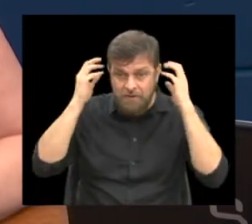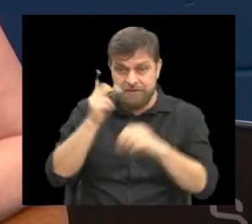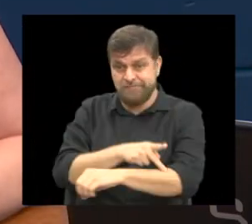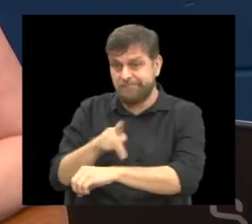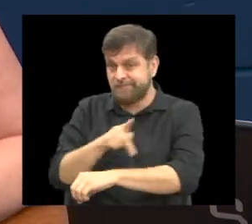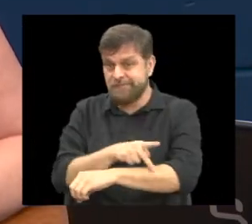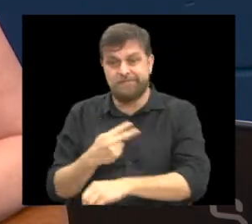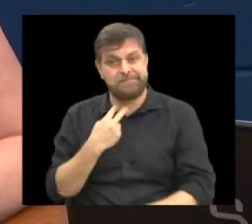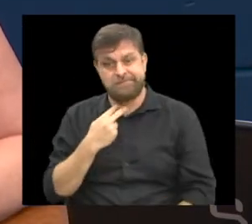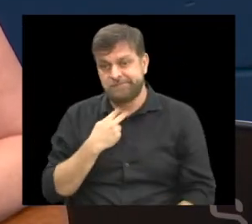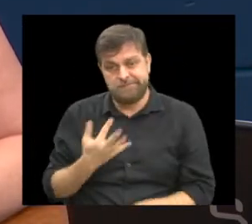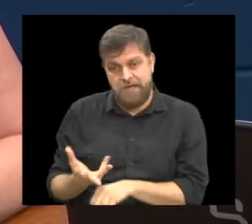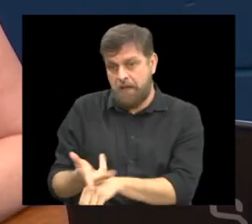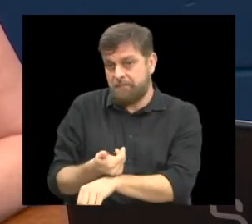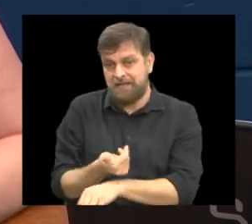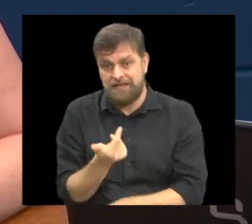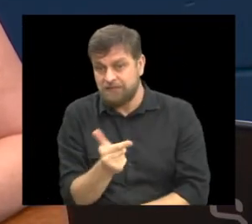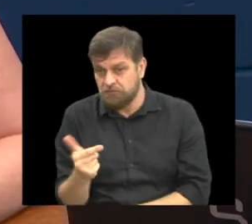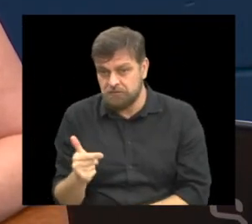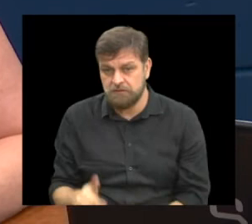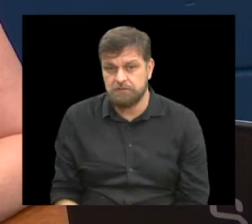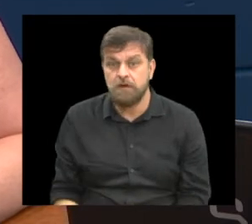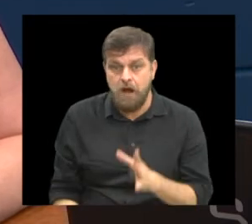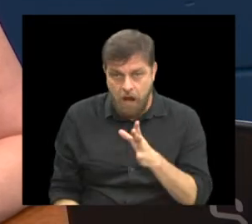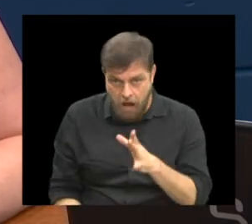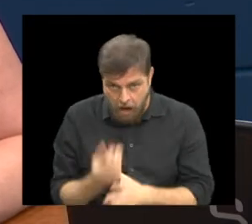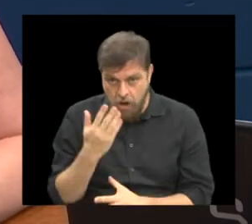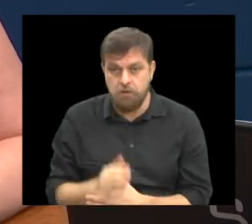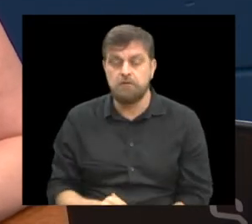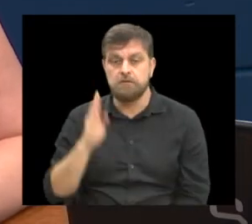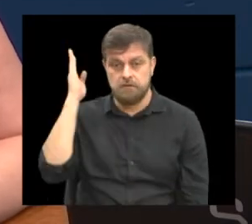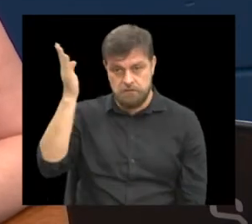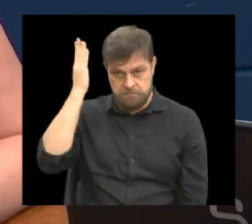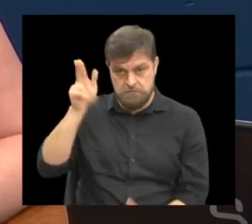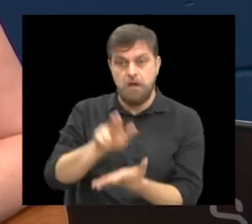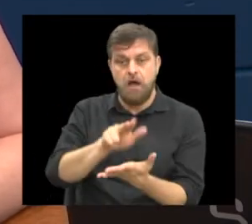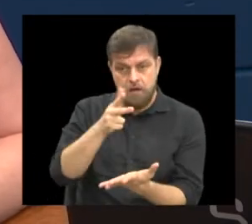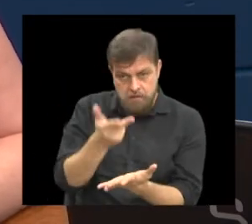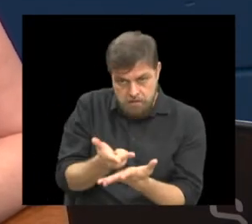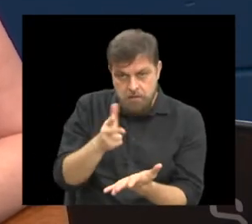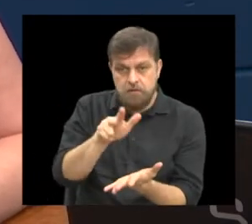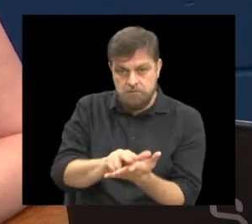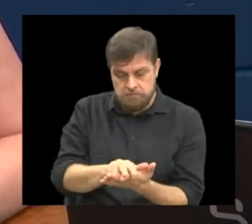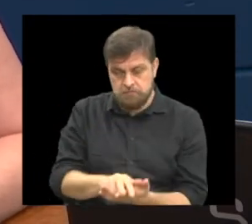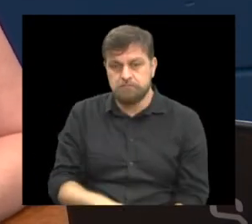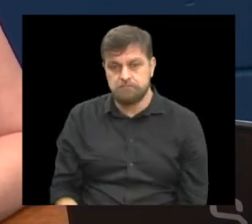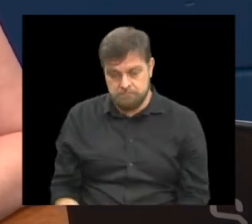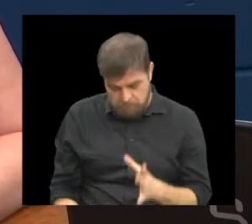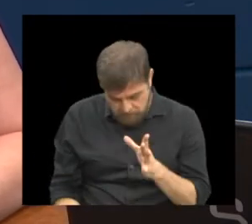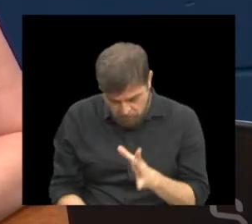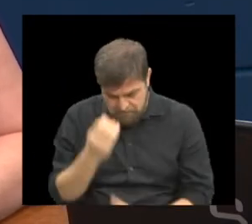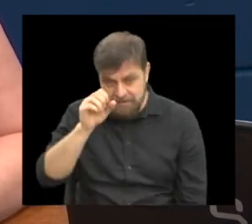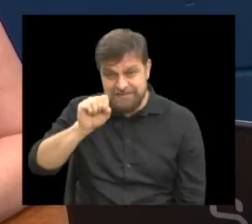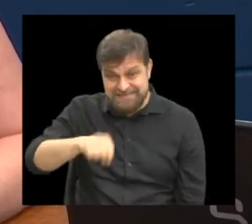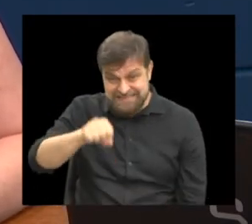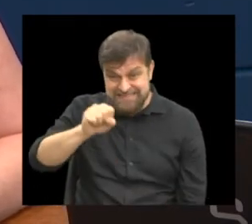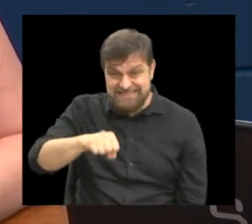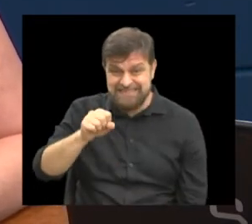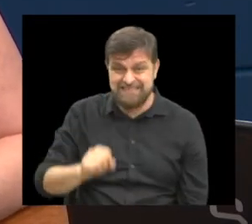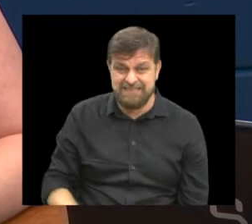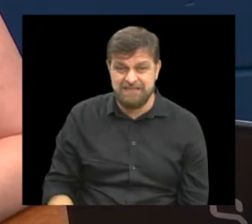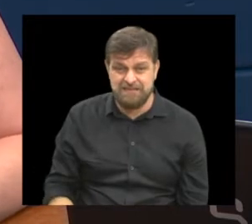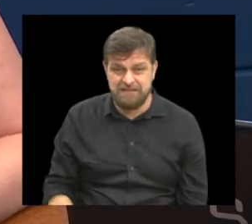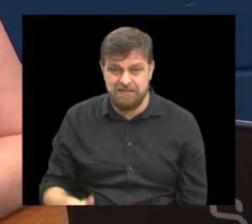não tem essa habilidade. Mas as crises acontecem. Acontecem sim. Tá? E se for alguma coisa